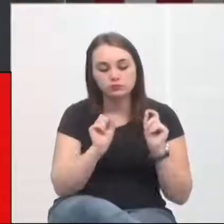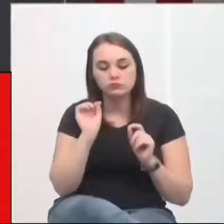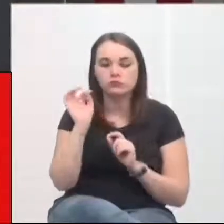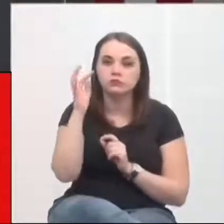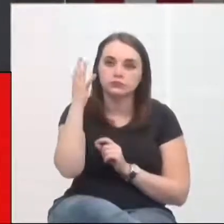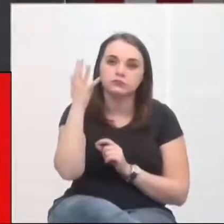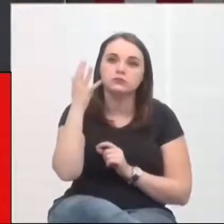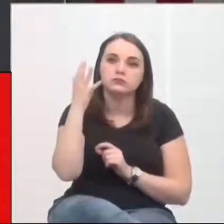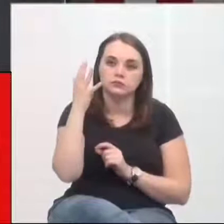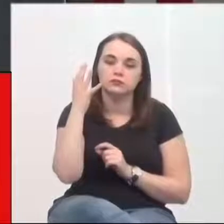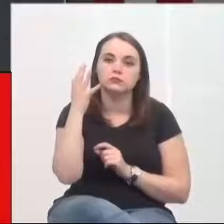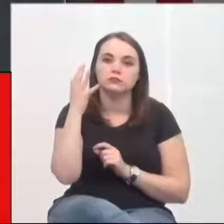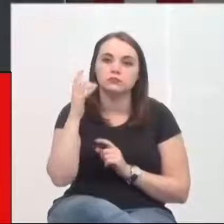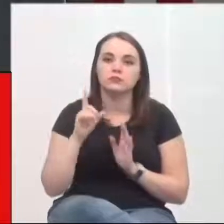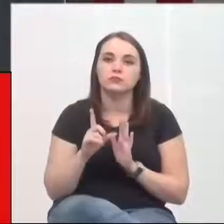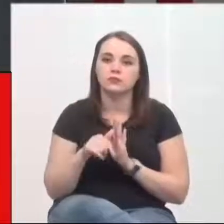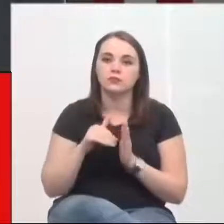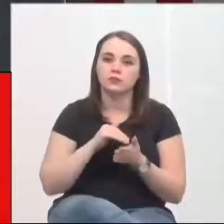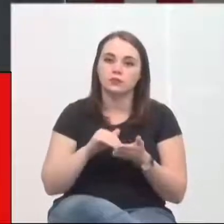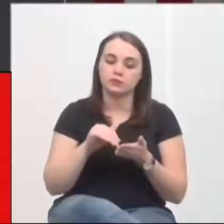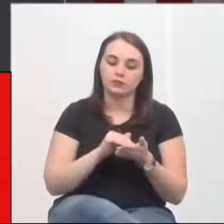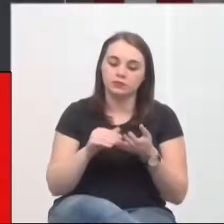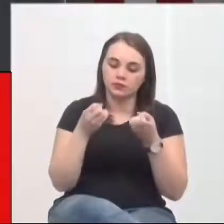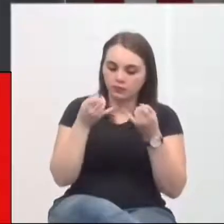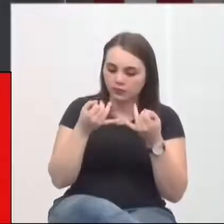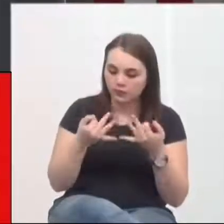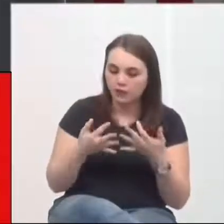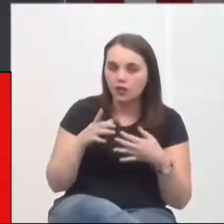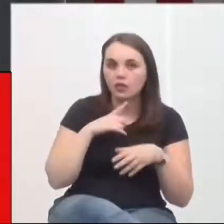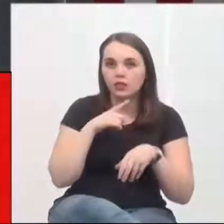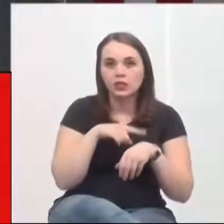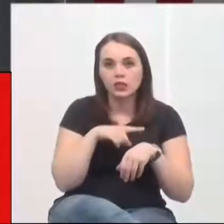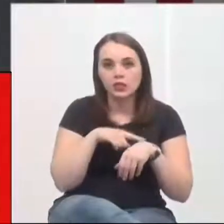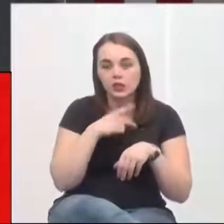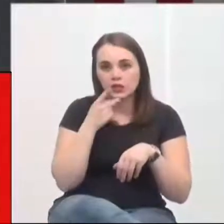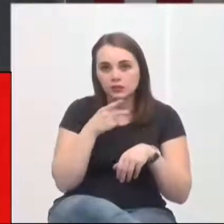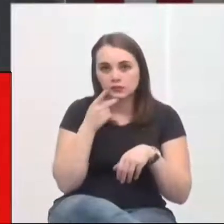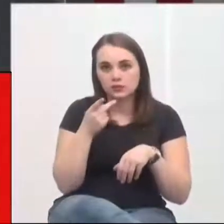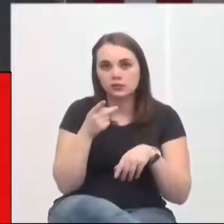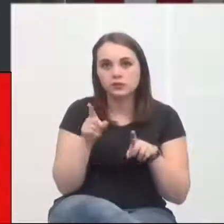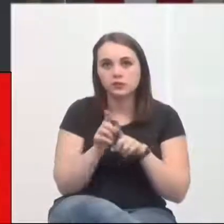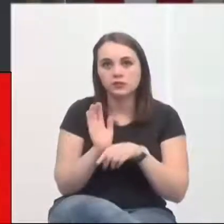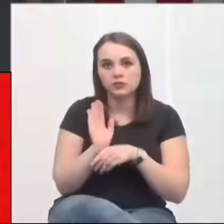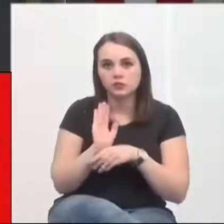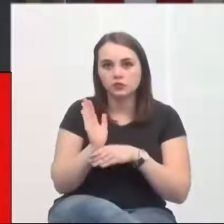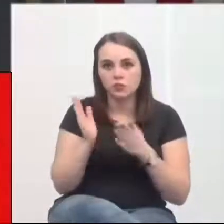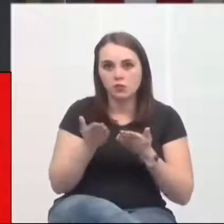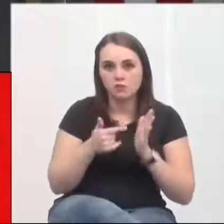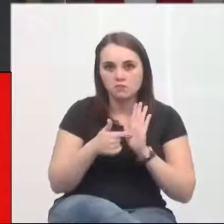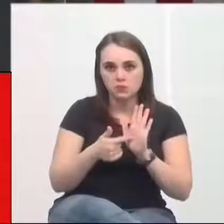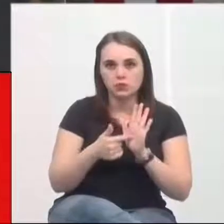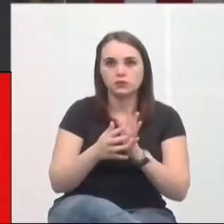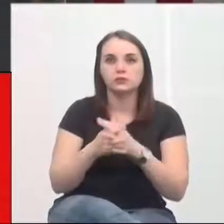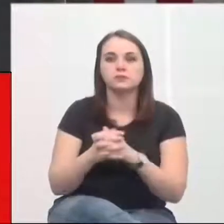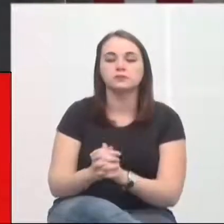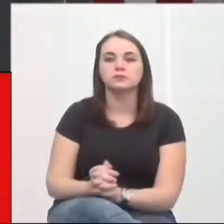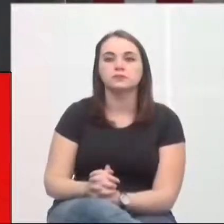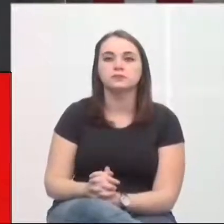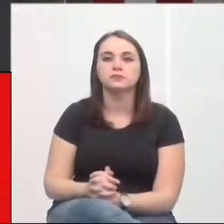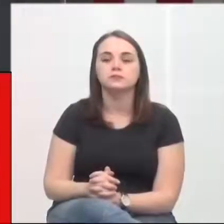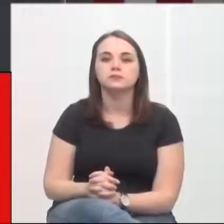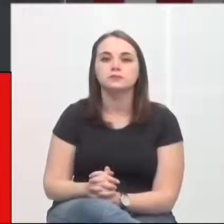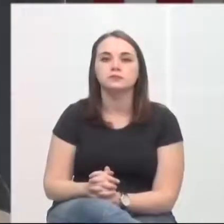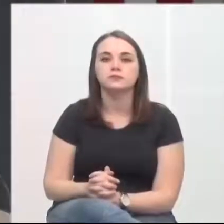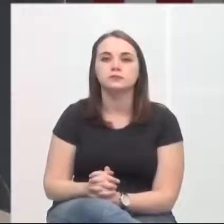acontecendo, né? Depois o nosso secretário vai ter o teu tempo aqui para falar. Já vamos rodar esse vídeo já imediatamente, Salésio, por favor, o pessoal da